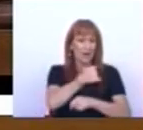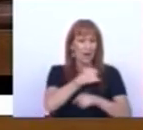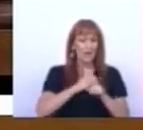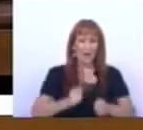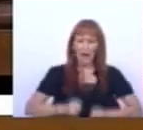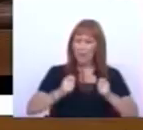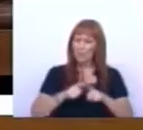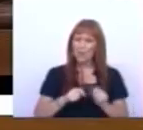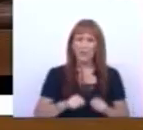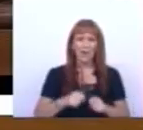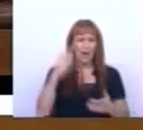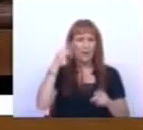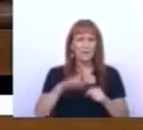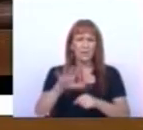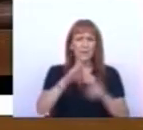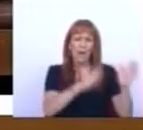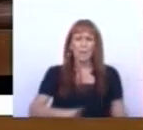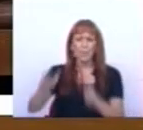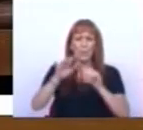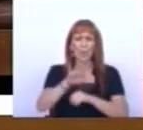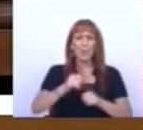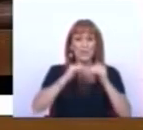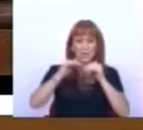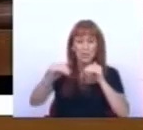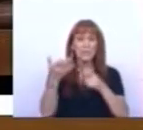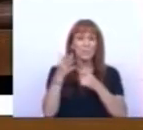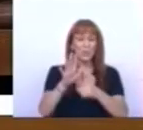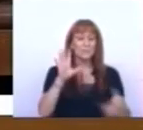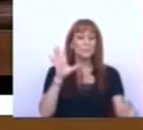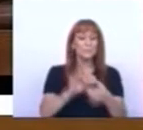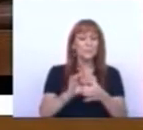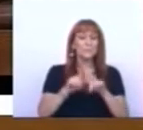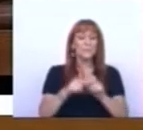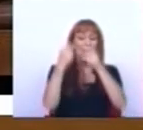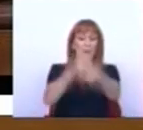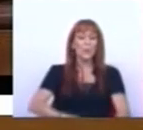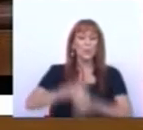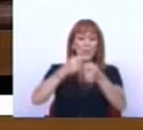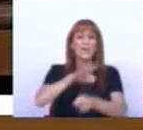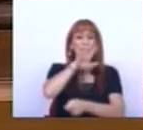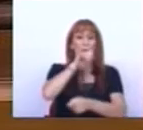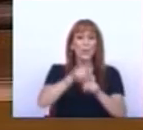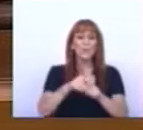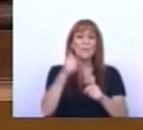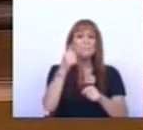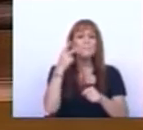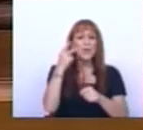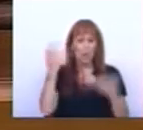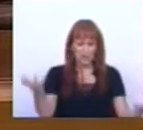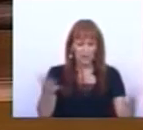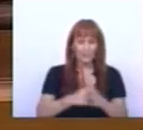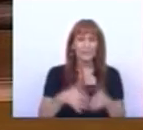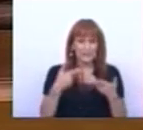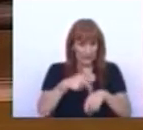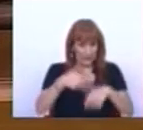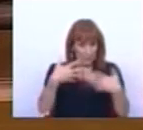à aposta na produção nacional sustentável, nomeadamente no que se refere à agricultura familiar e biológica.